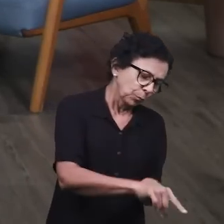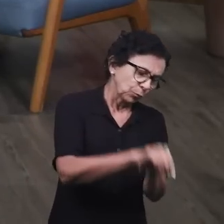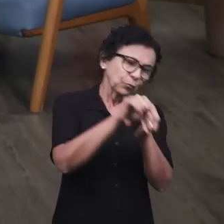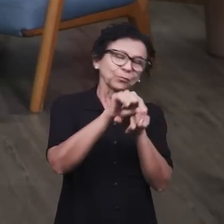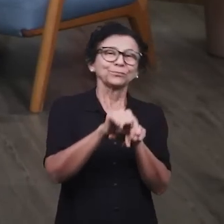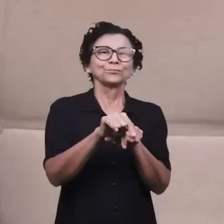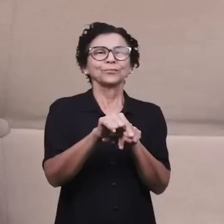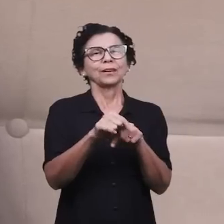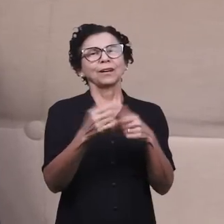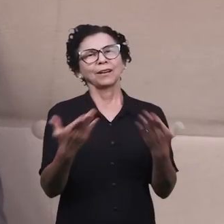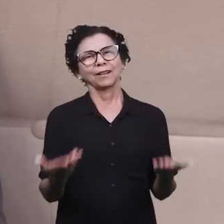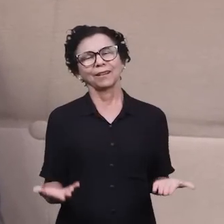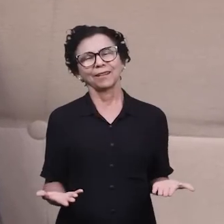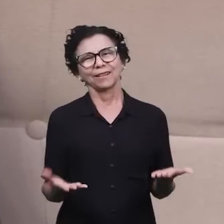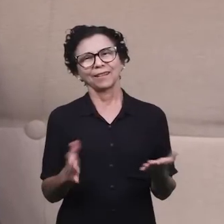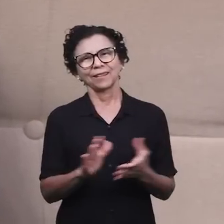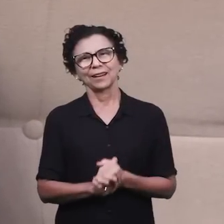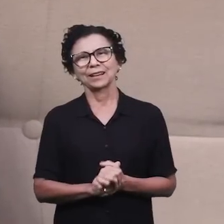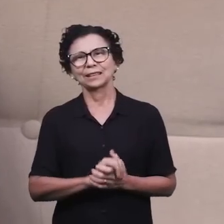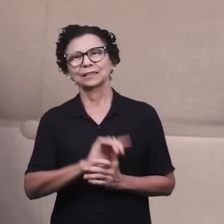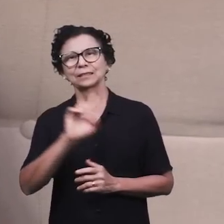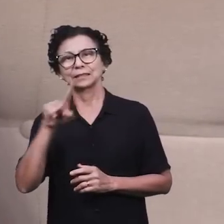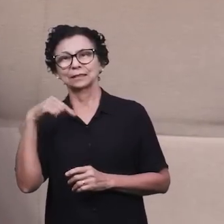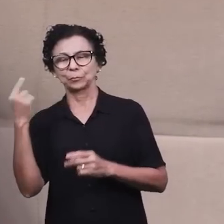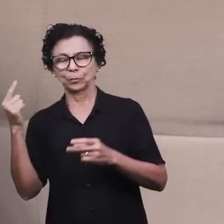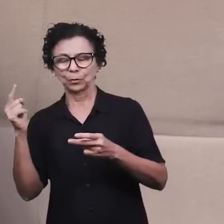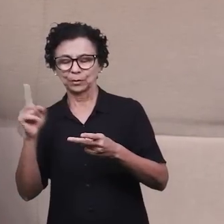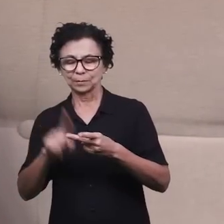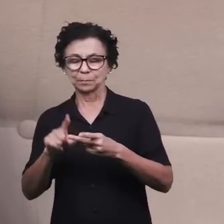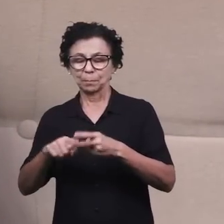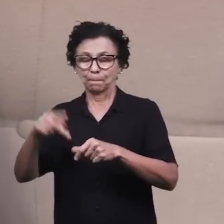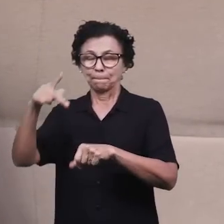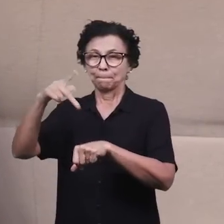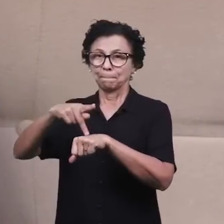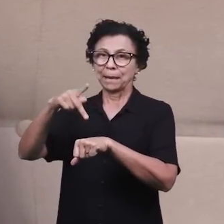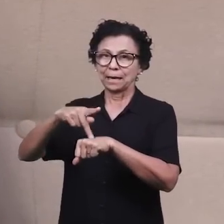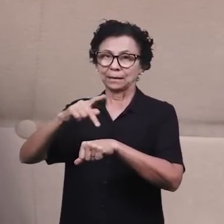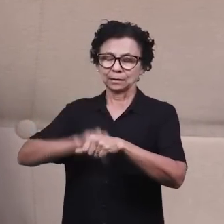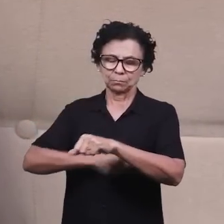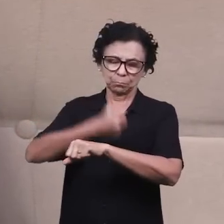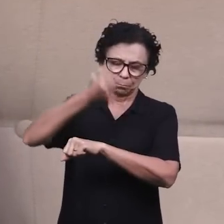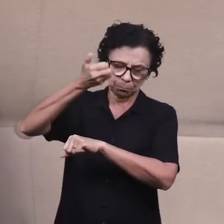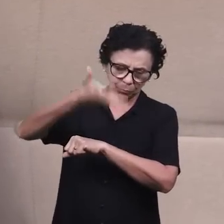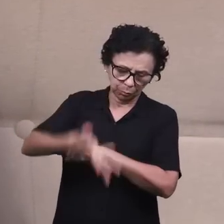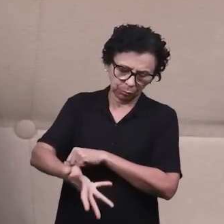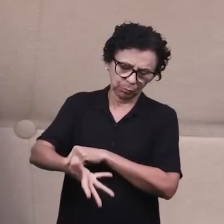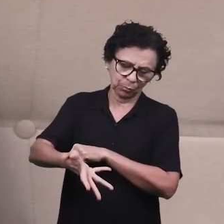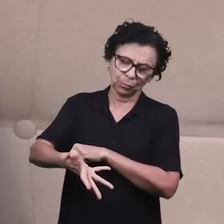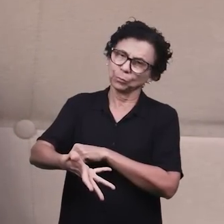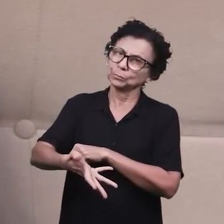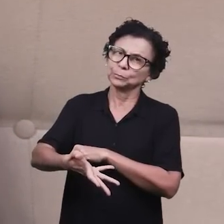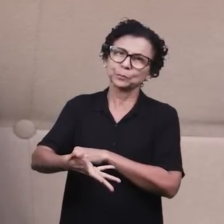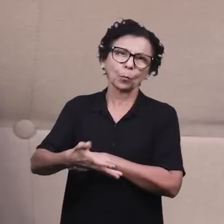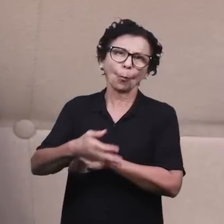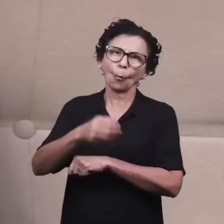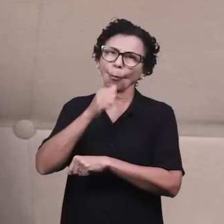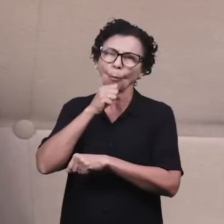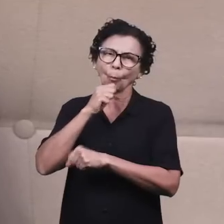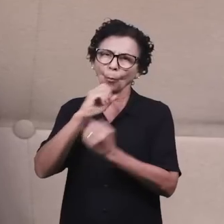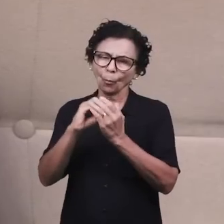era preparado para que ela caísse. Aí vem a ave do céu e retira aquela semente. Então, não